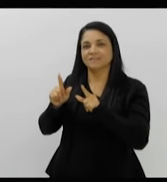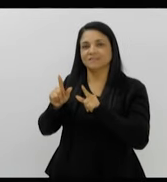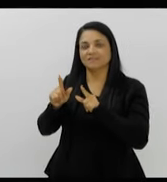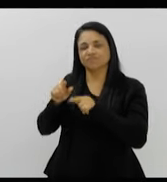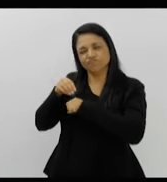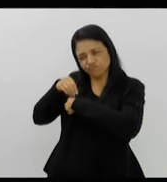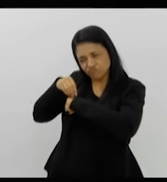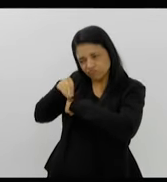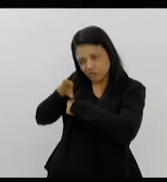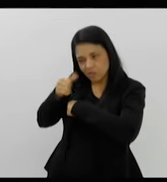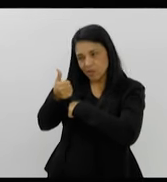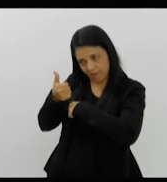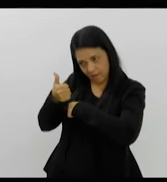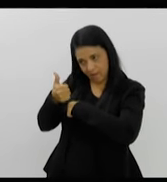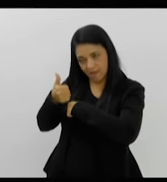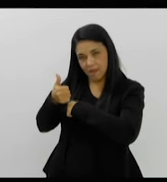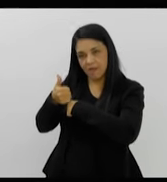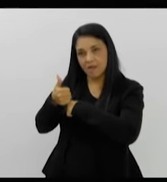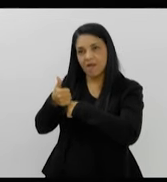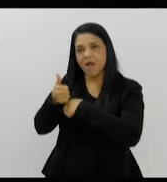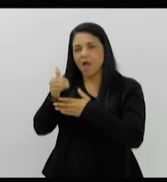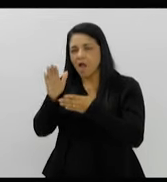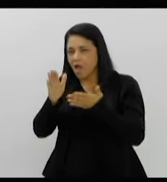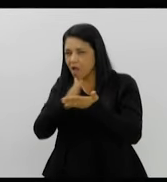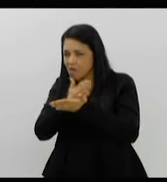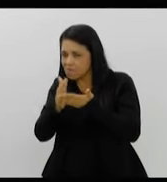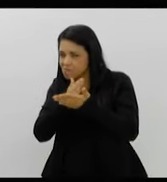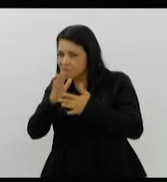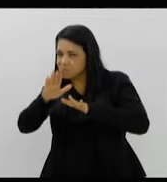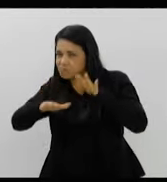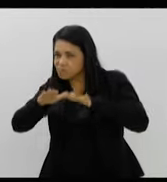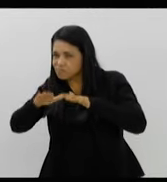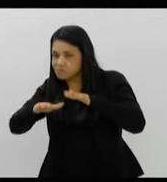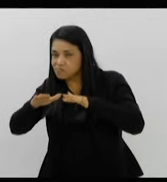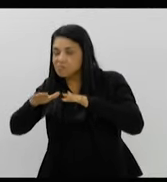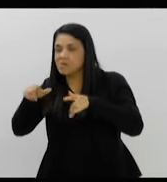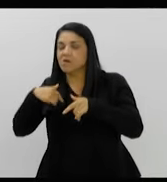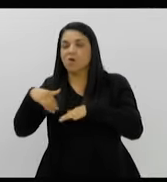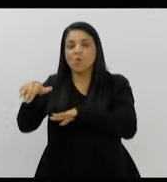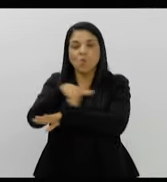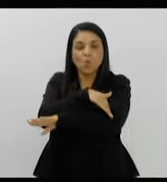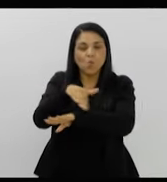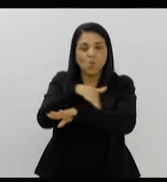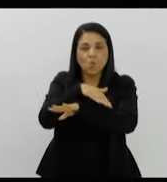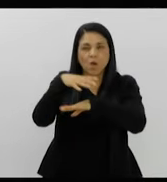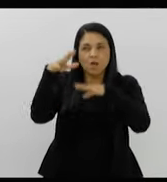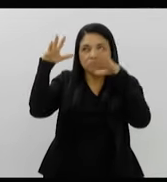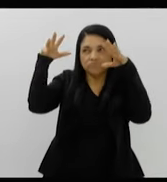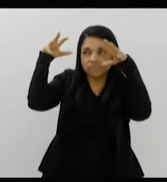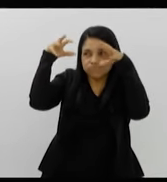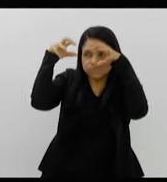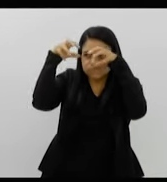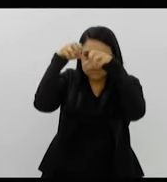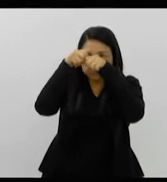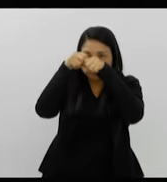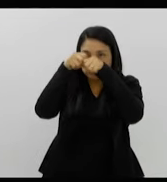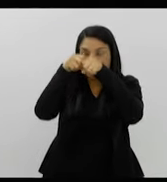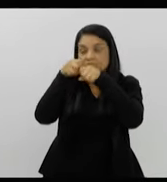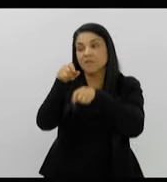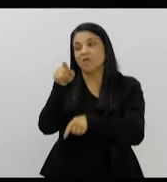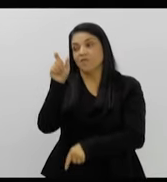uma dica algumas vezes nós passamos pelas ruas escuras do Rio de Janeiro porque você